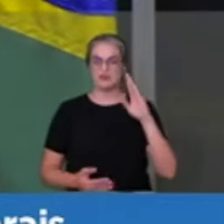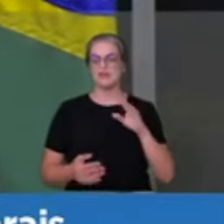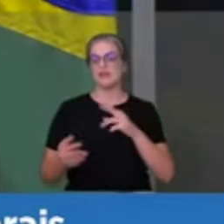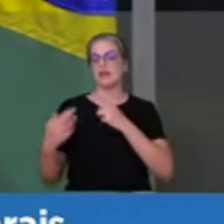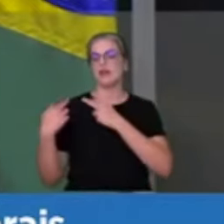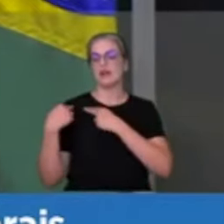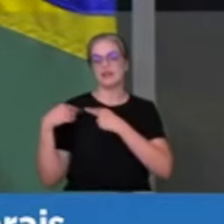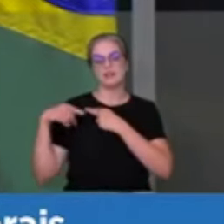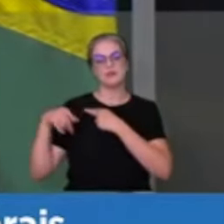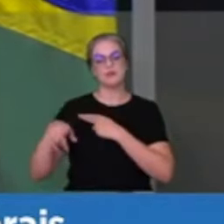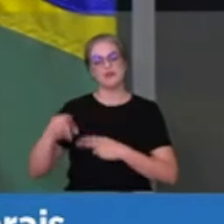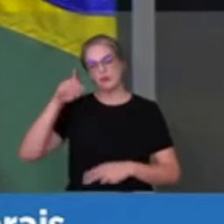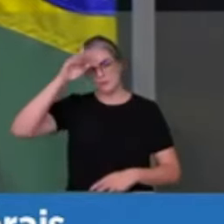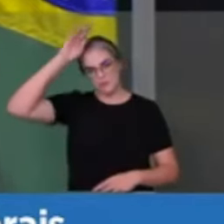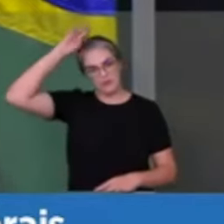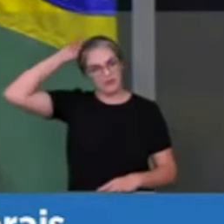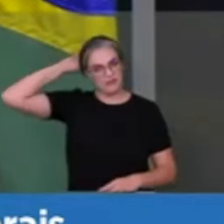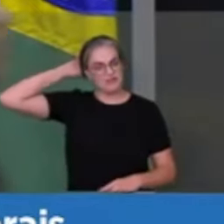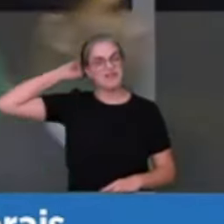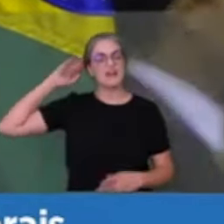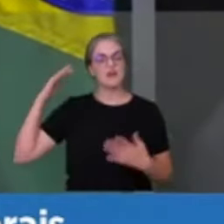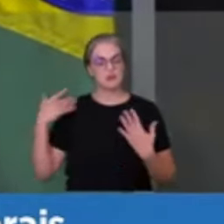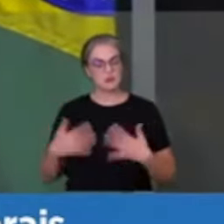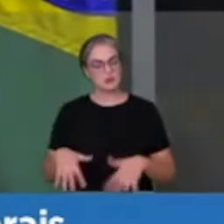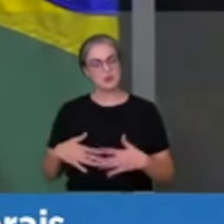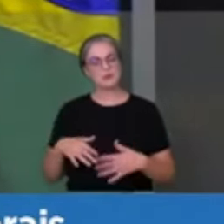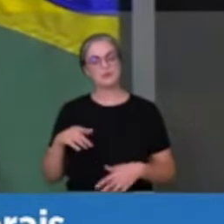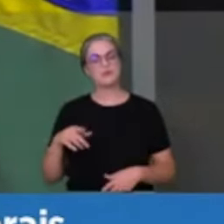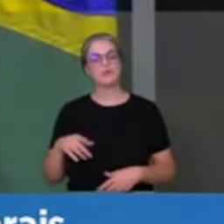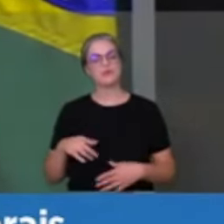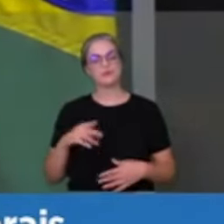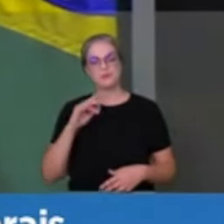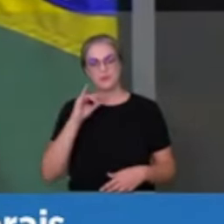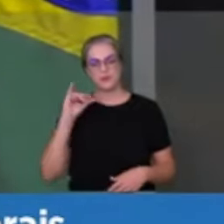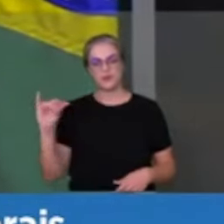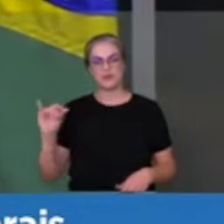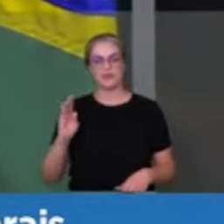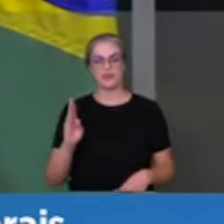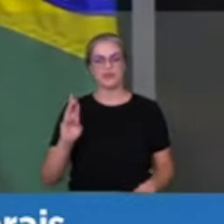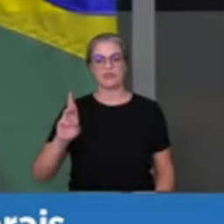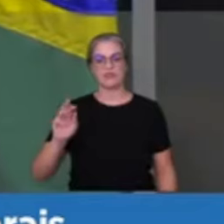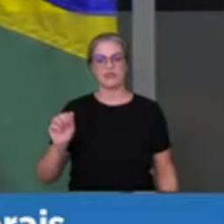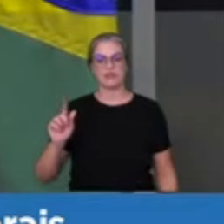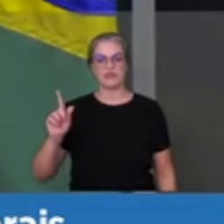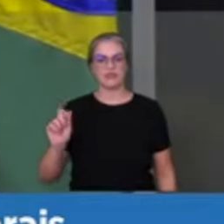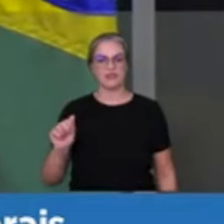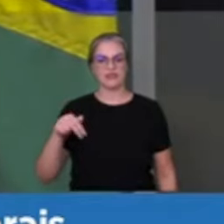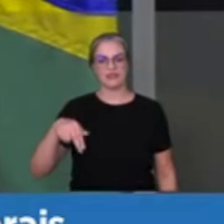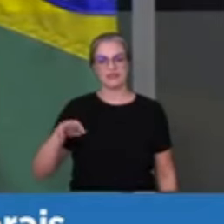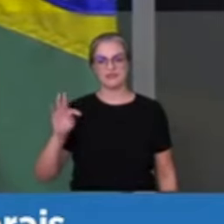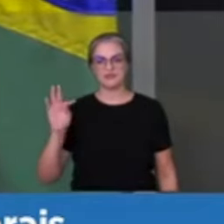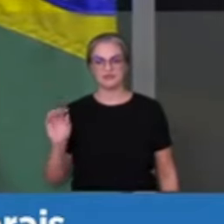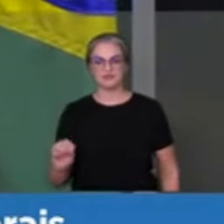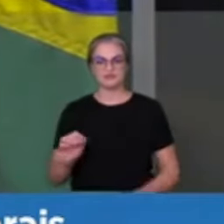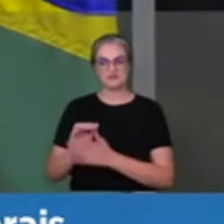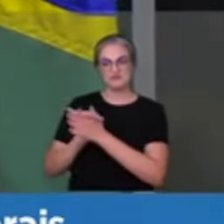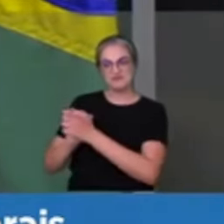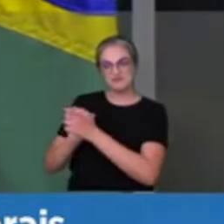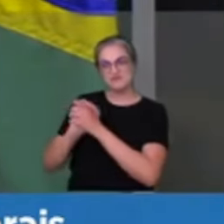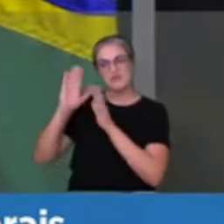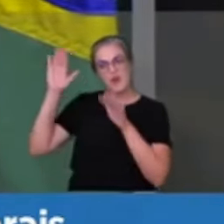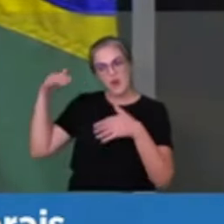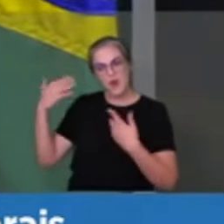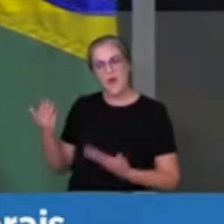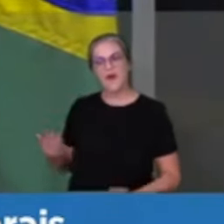Militar nós temos lá General Brago meu comandante a quem eu Saúdo pela honra de ter vossa excelência